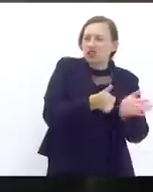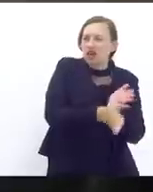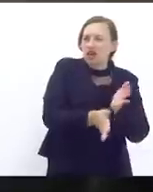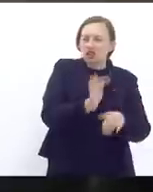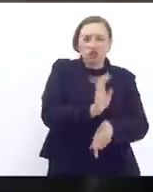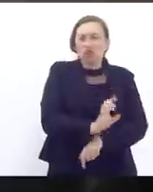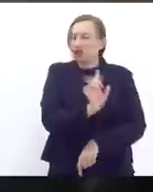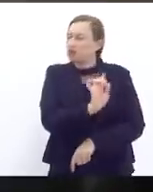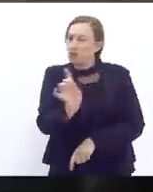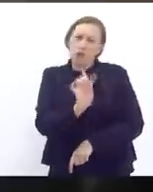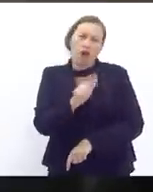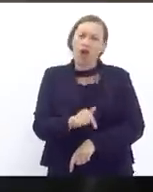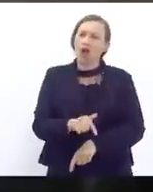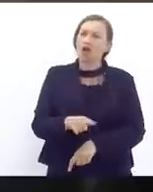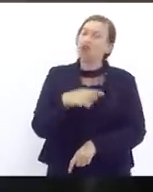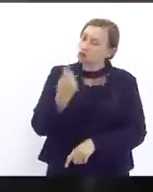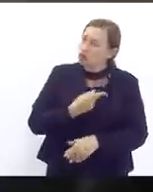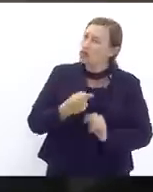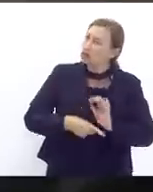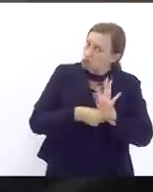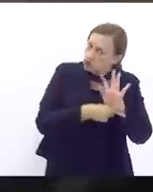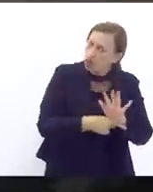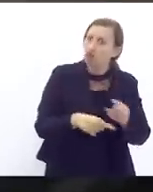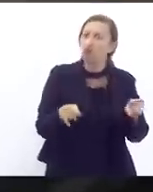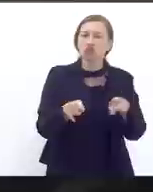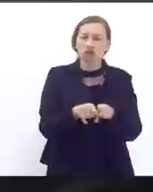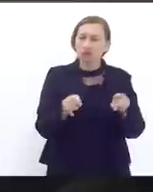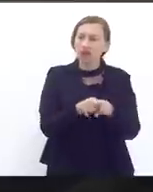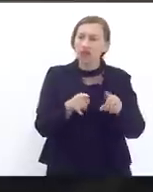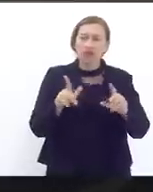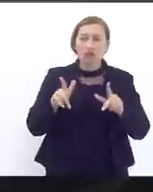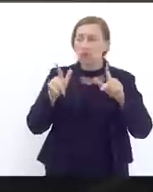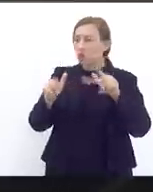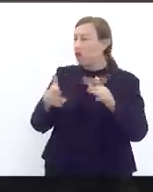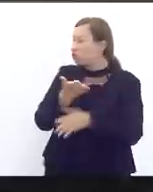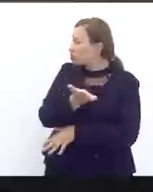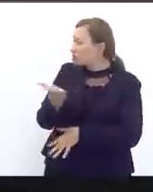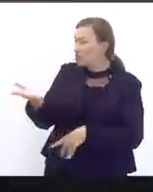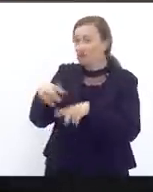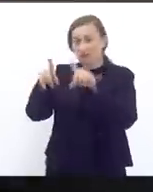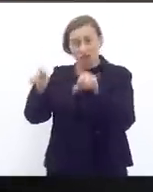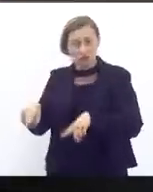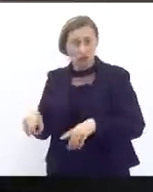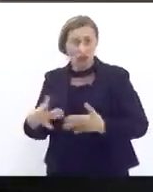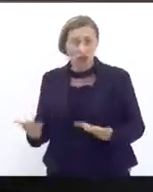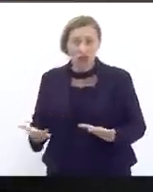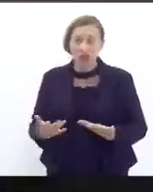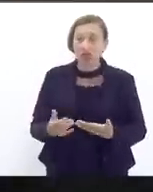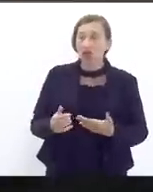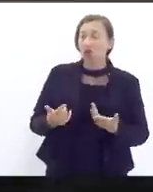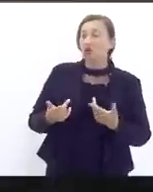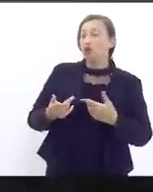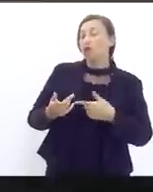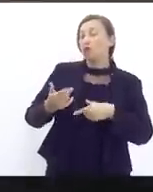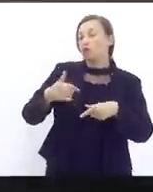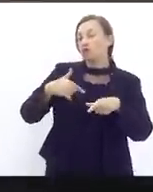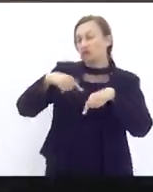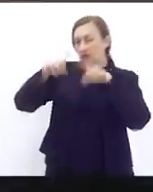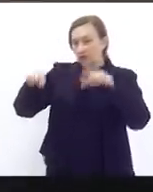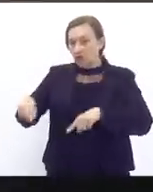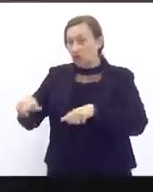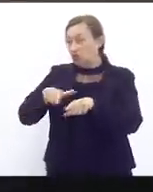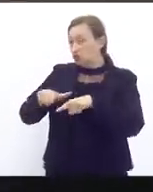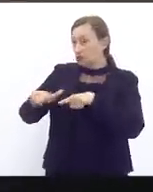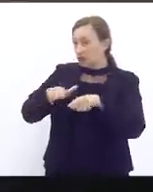um obstáculo não é assim nós contribuimos com todos os servidores né tanto ativos quanto inativos nós